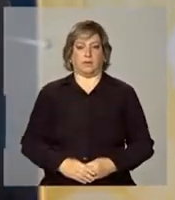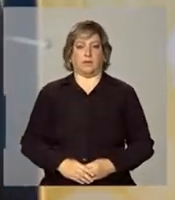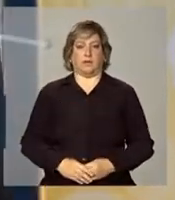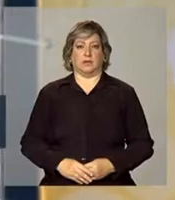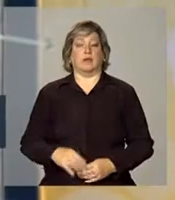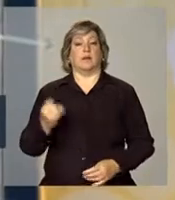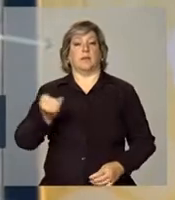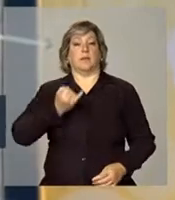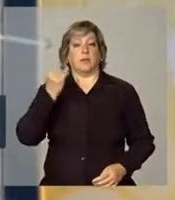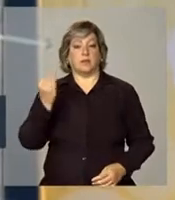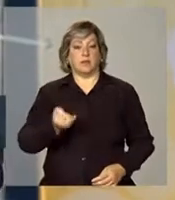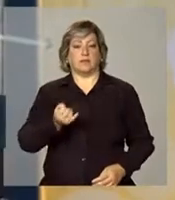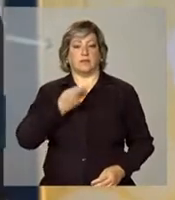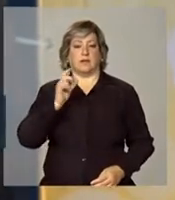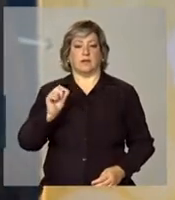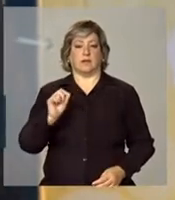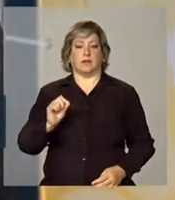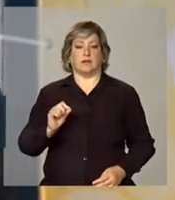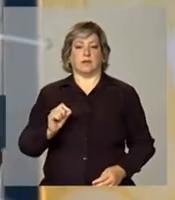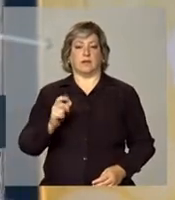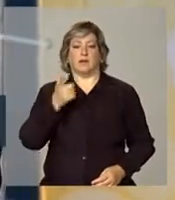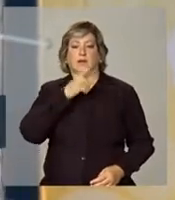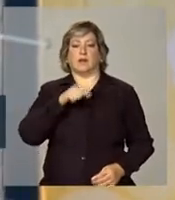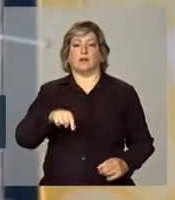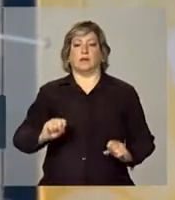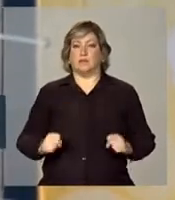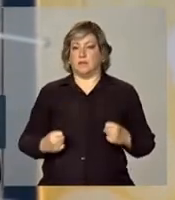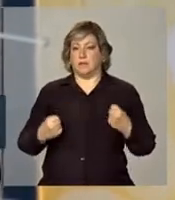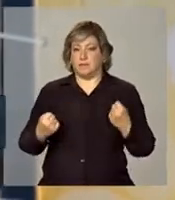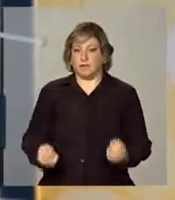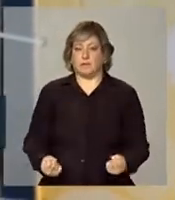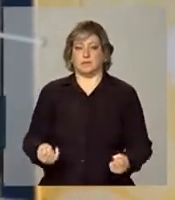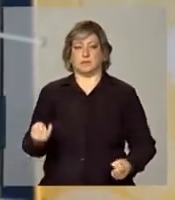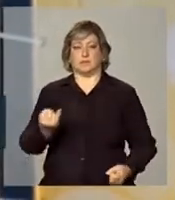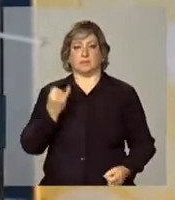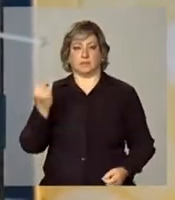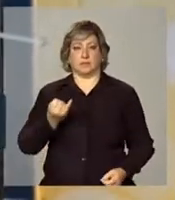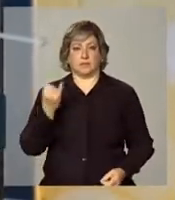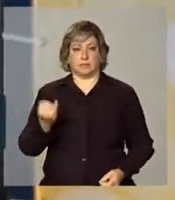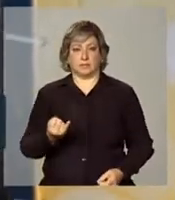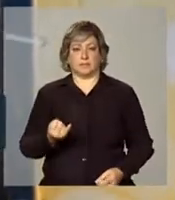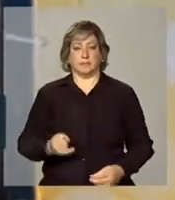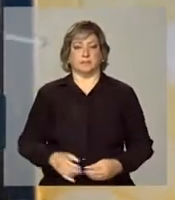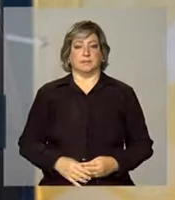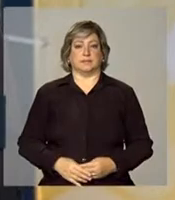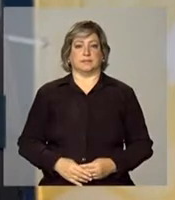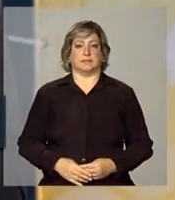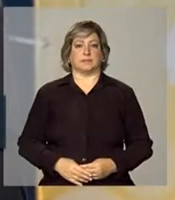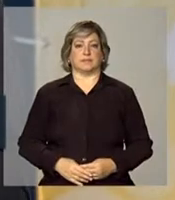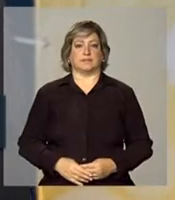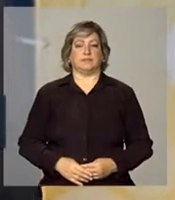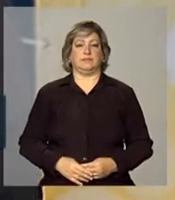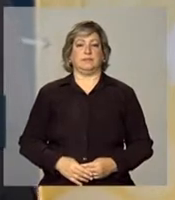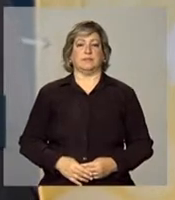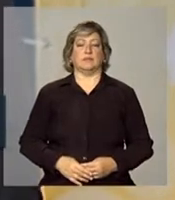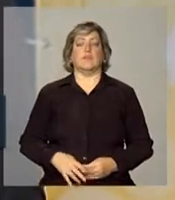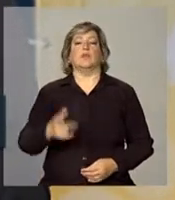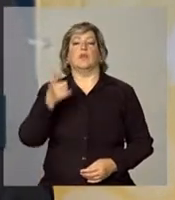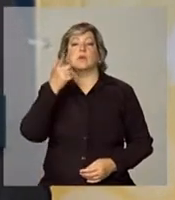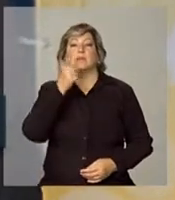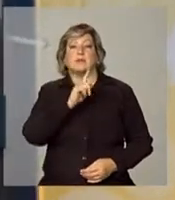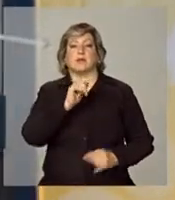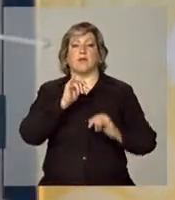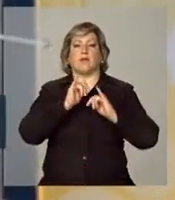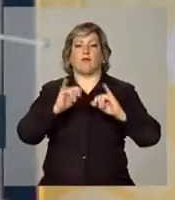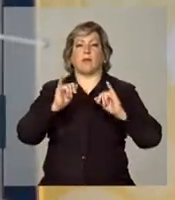É importante ressaltar a força e a importância da acesso à informação, do acesso à informação